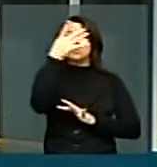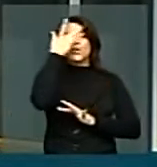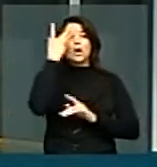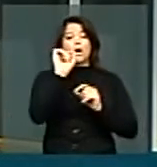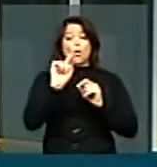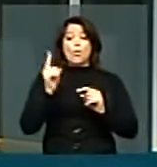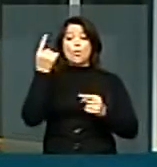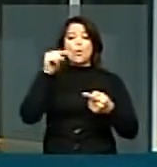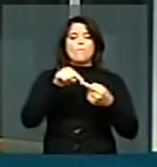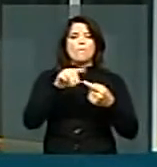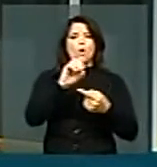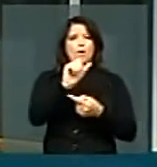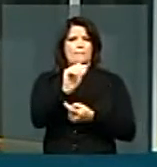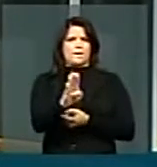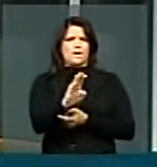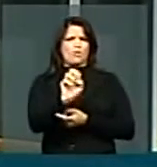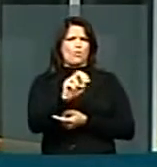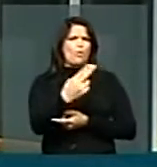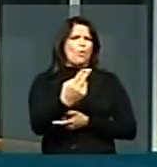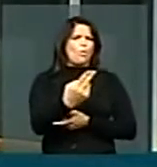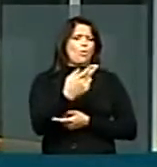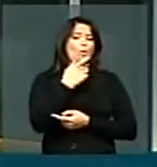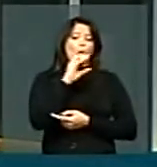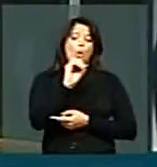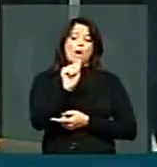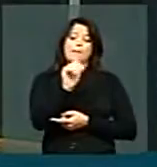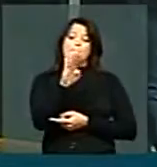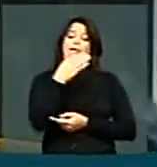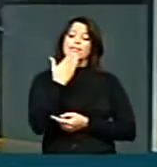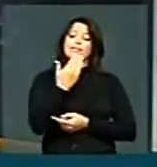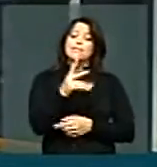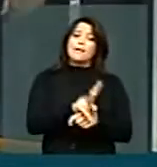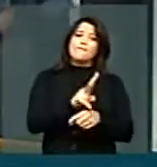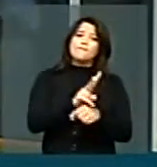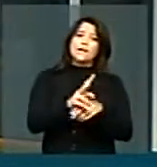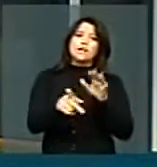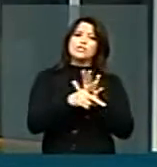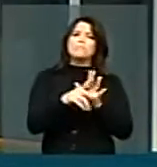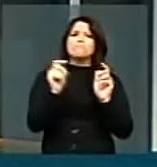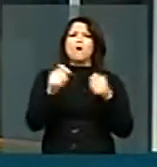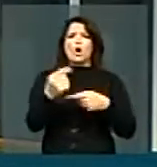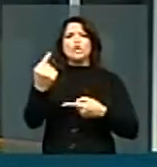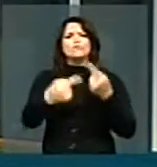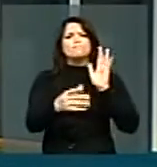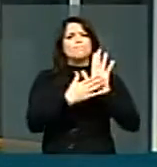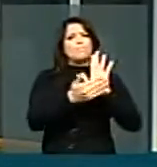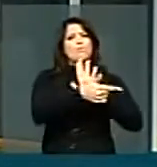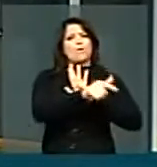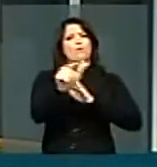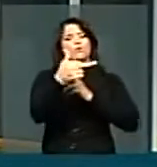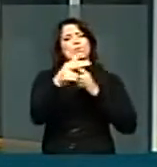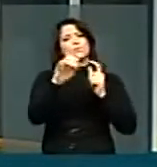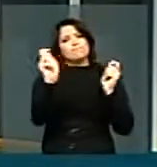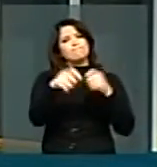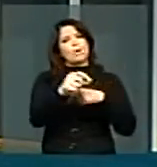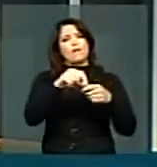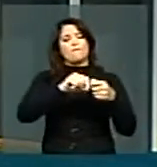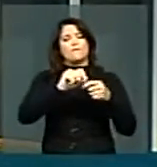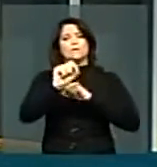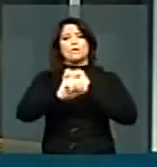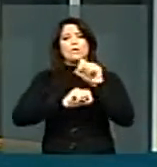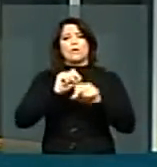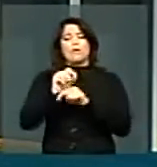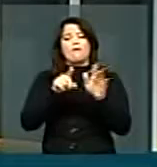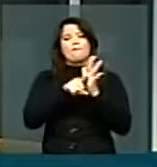exclusivamente pela Ordem, ou a Ordem dos Advogados do Brasil se abre por uma outra proposta que, porventura, seja a realização